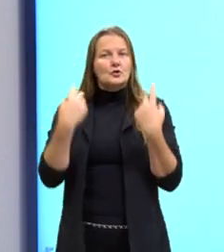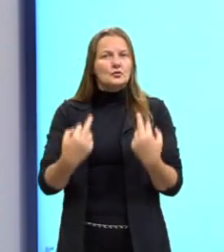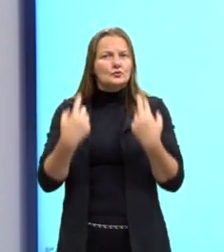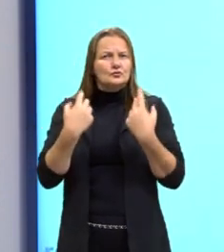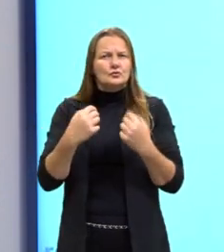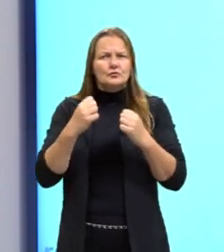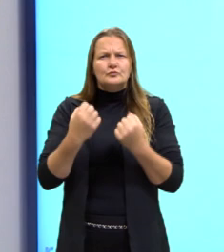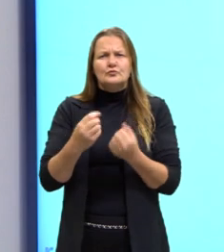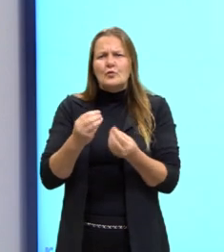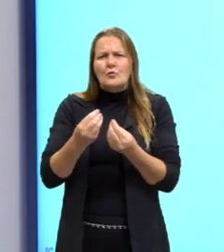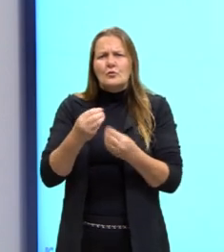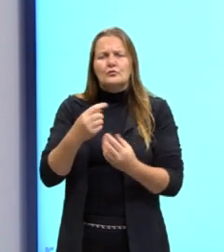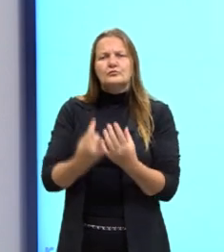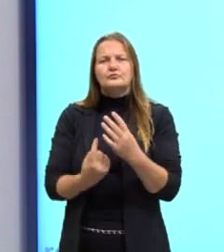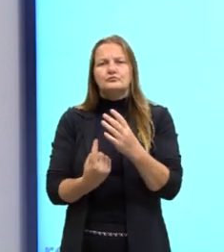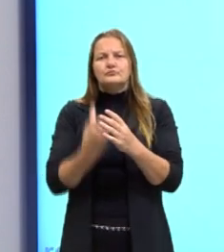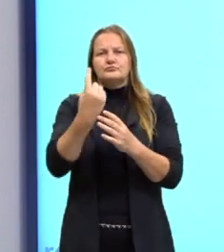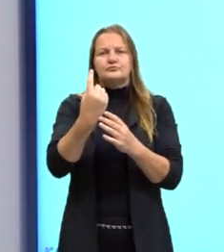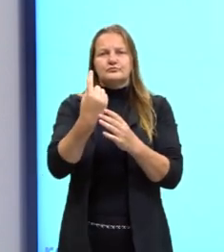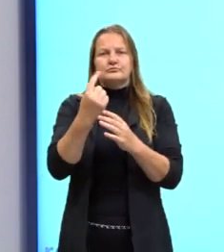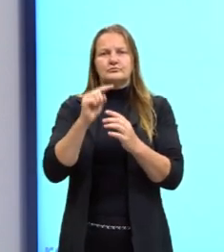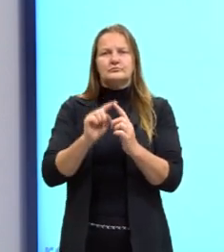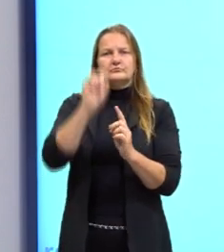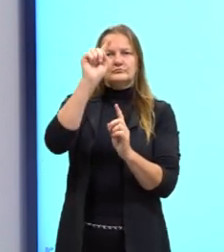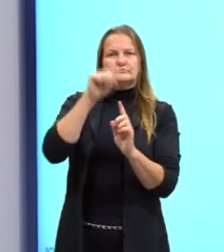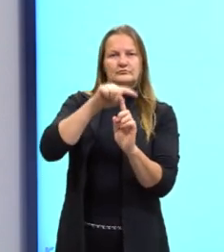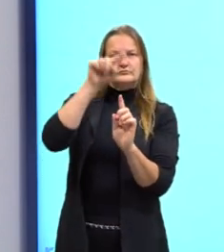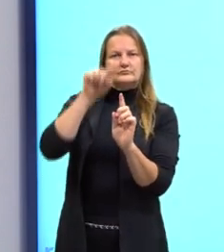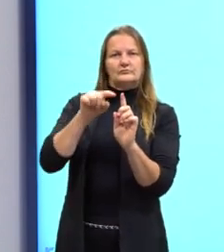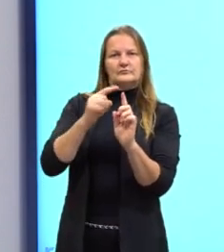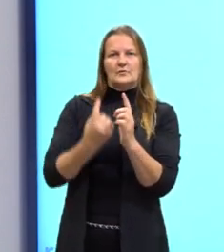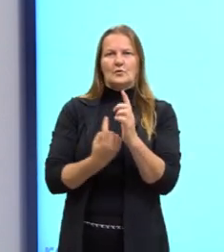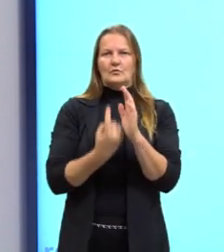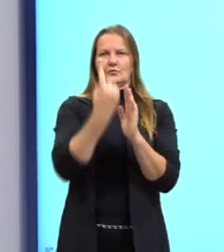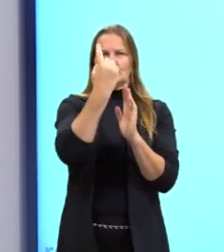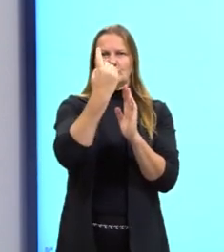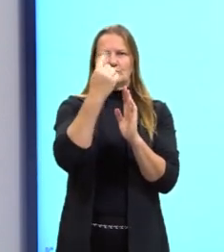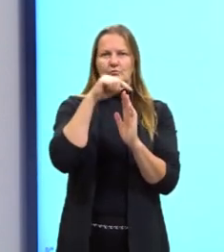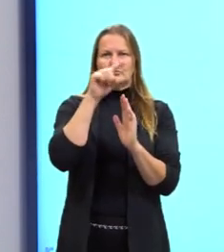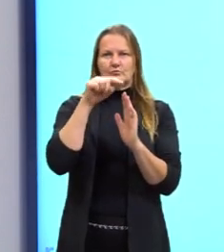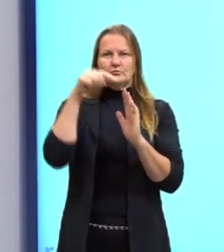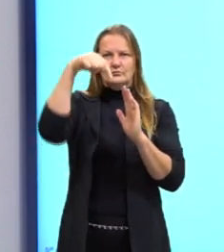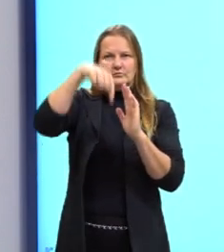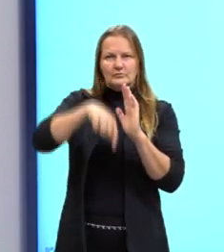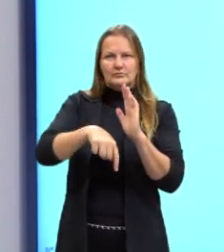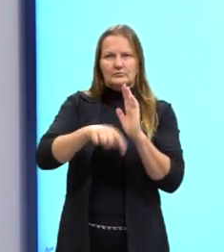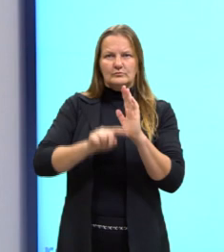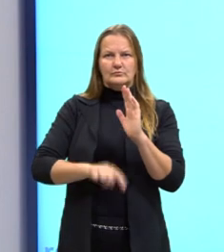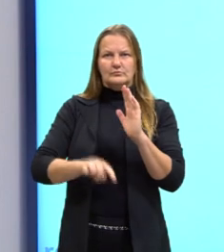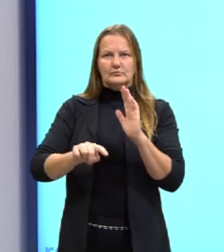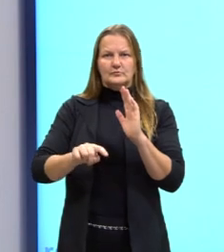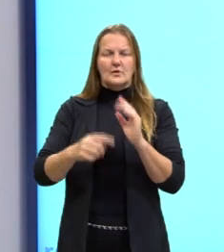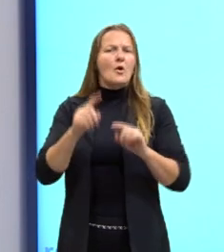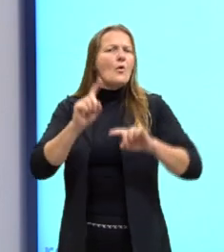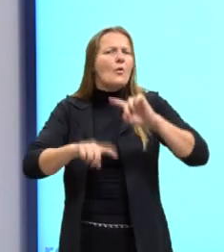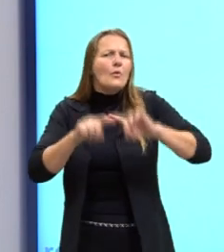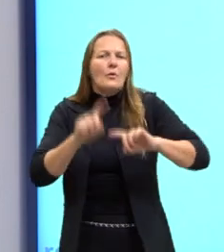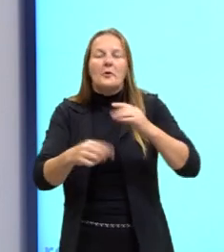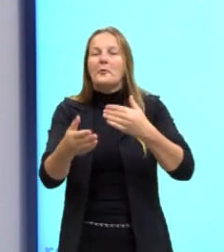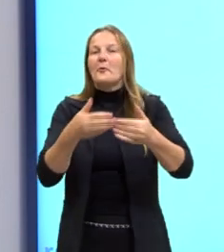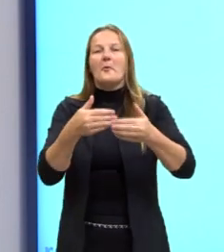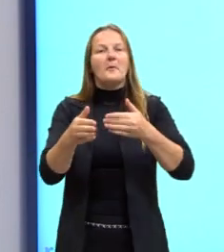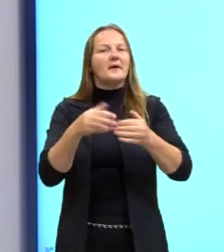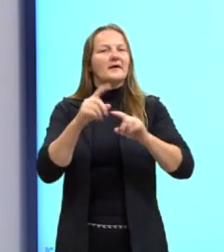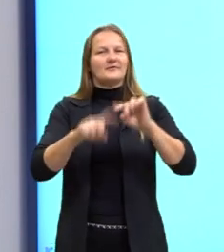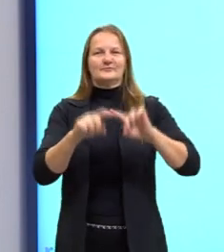com sem a ver né uma mudança de ângulo entre os dois certo então qualquer objeto a gente vai